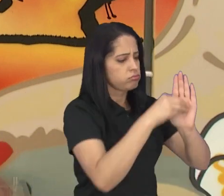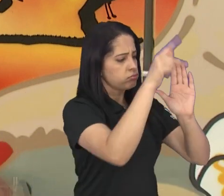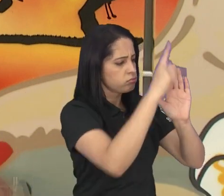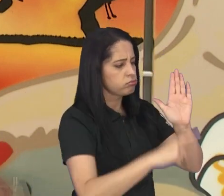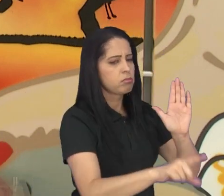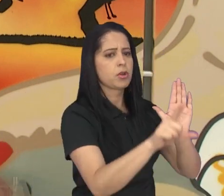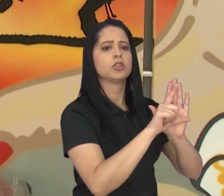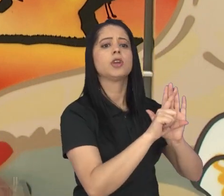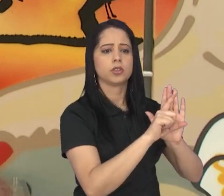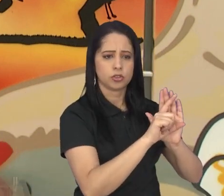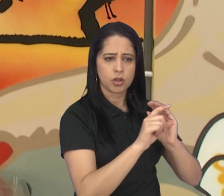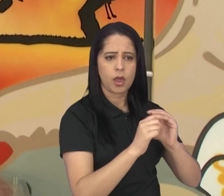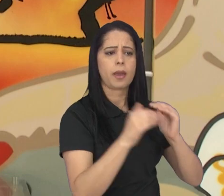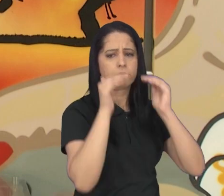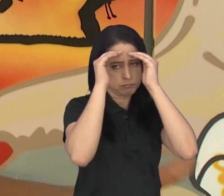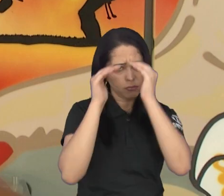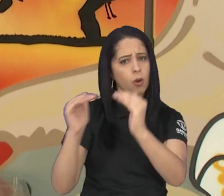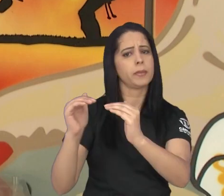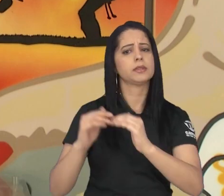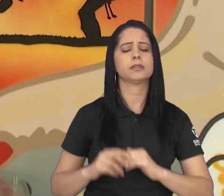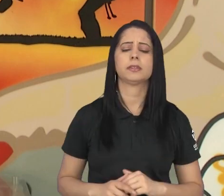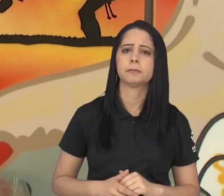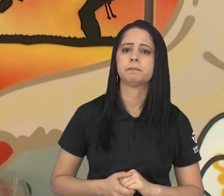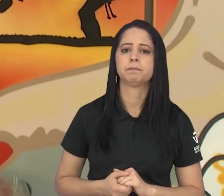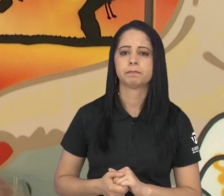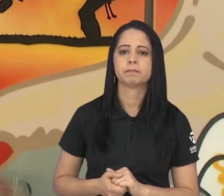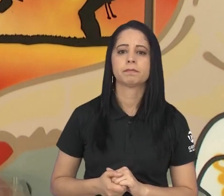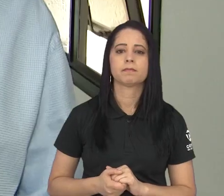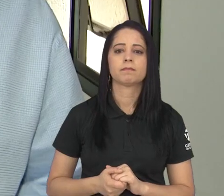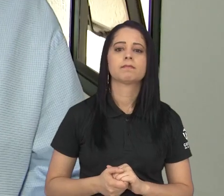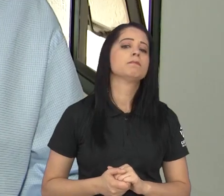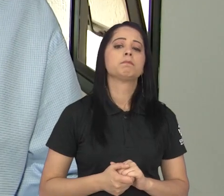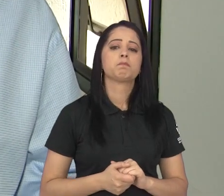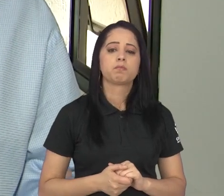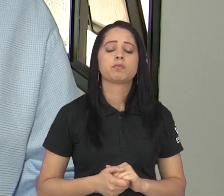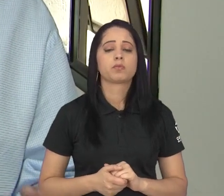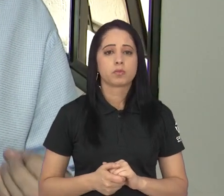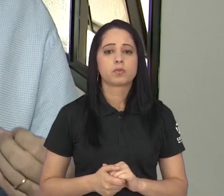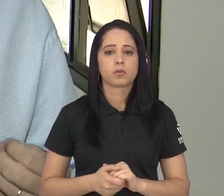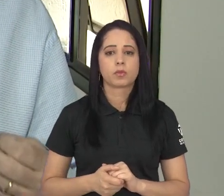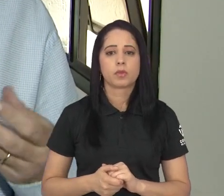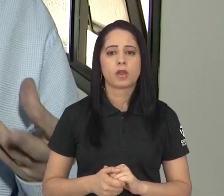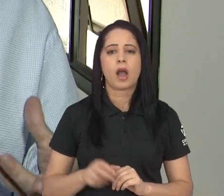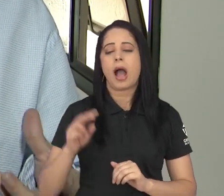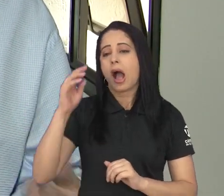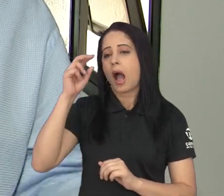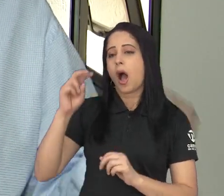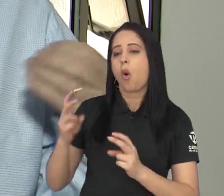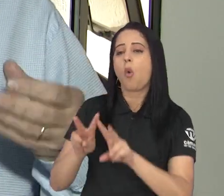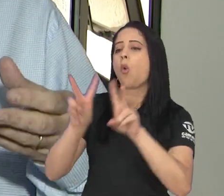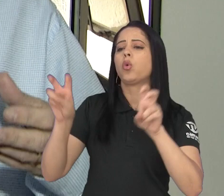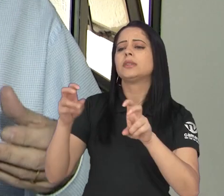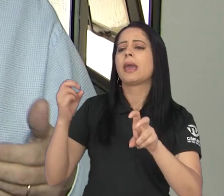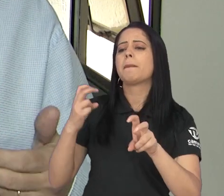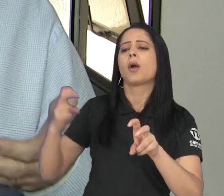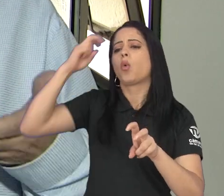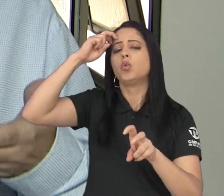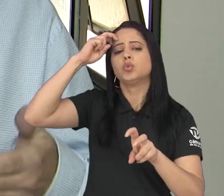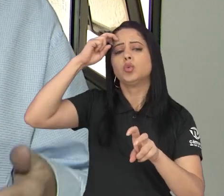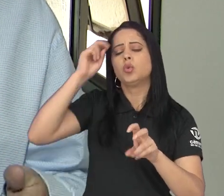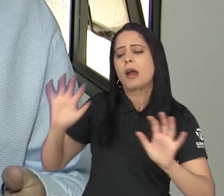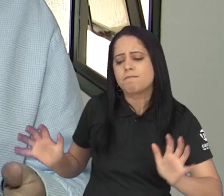é um fator principal é os vereadores está sempre escutando a comunidade acho que só o trabalho na questão da cultura é um incentivo